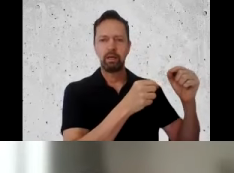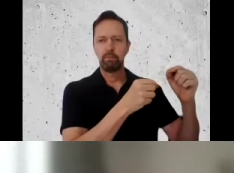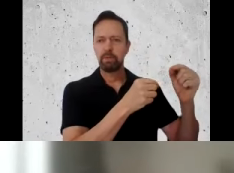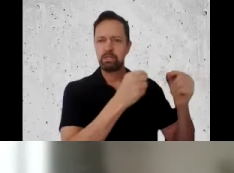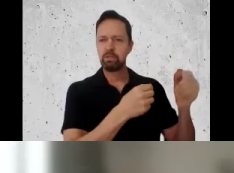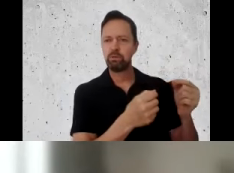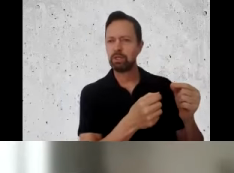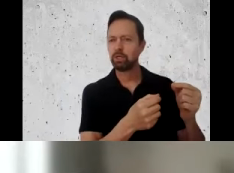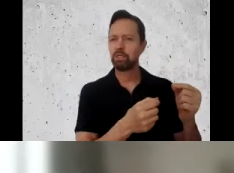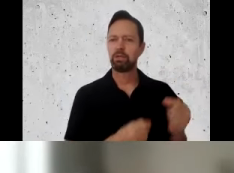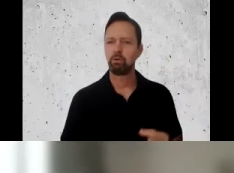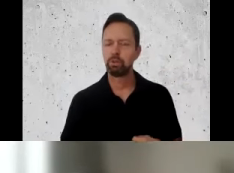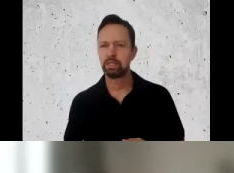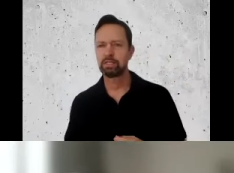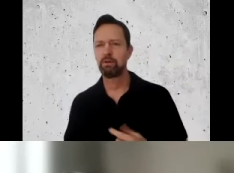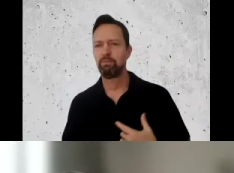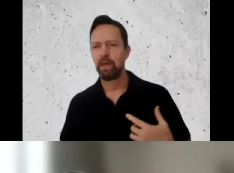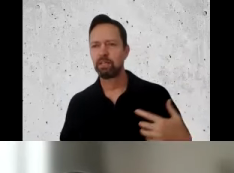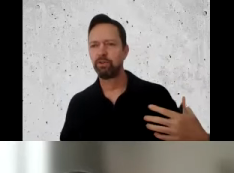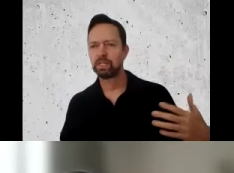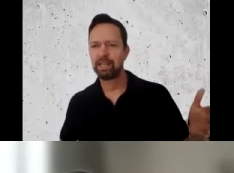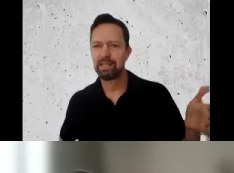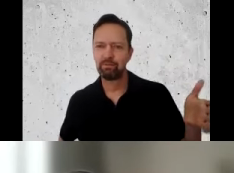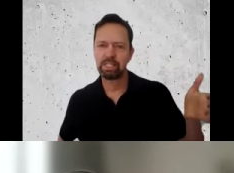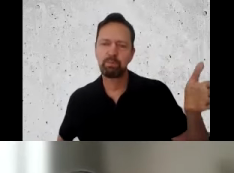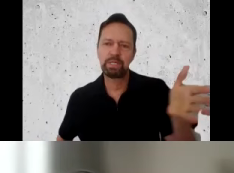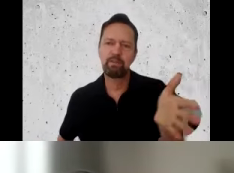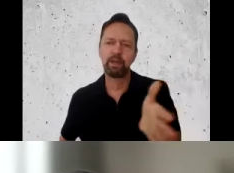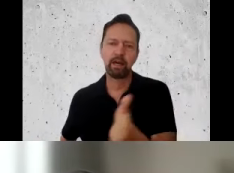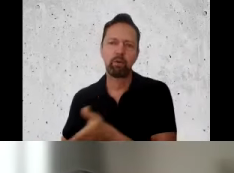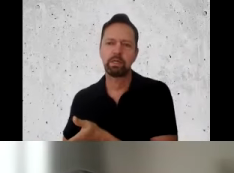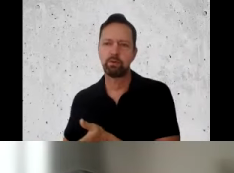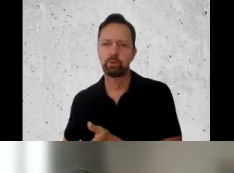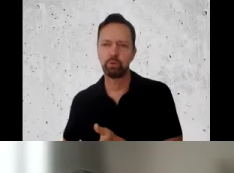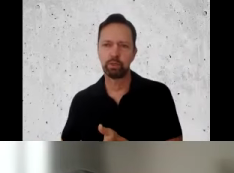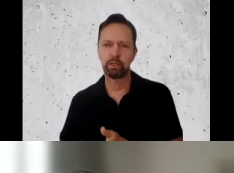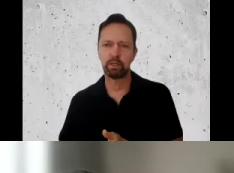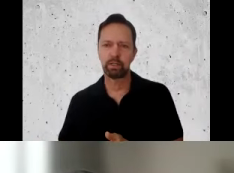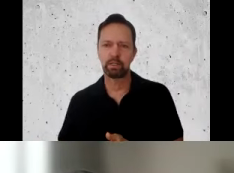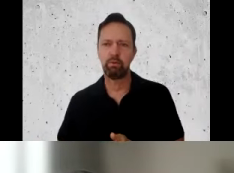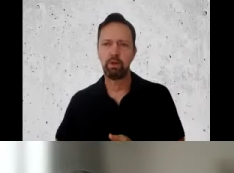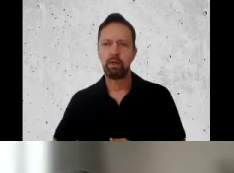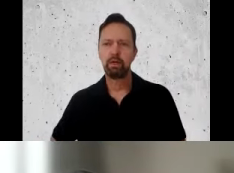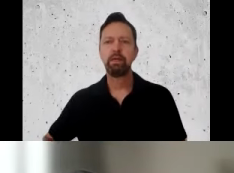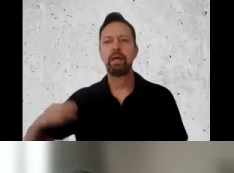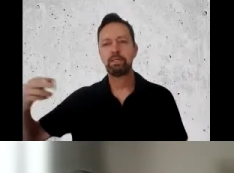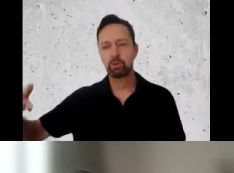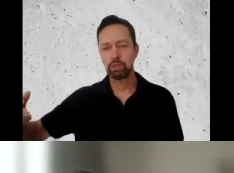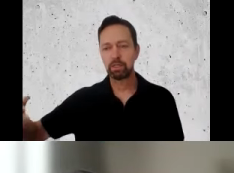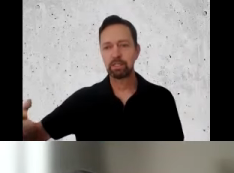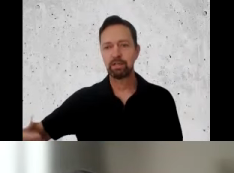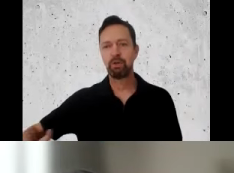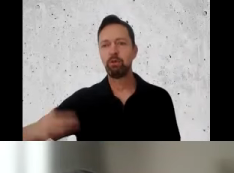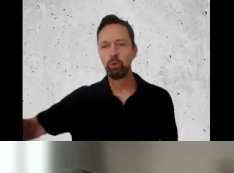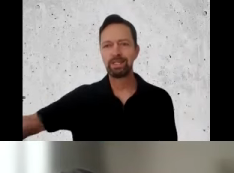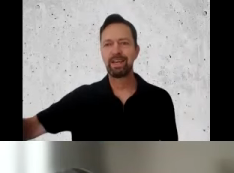delas. Mas isso não adianta, tem custo de transação, é difícil até você especificar quais são os custos de transação, e tem esses